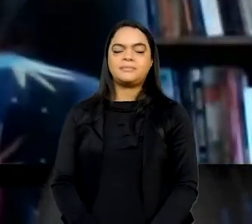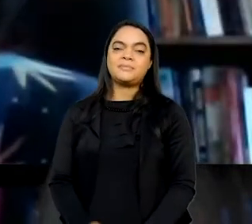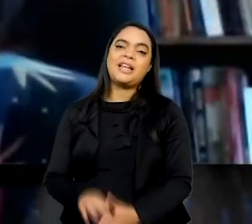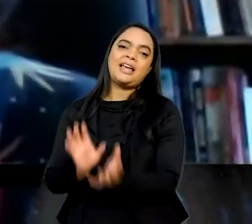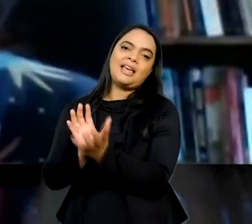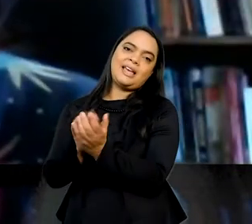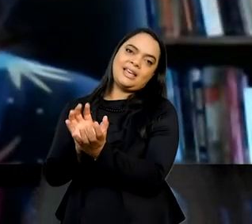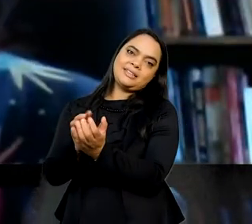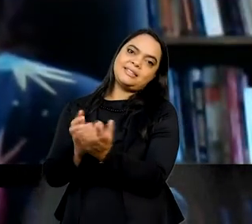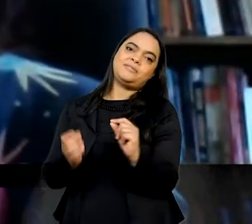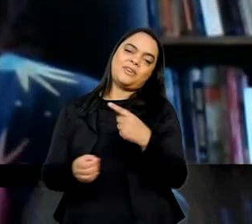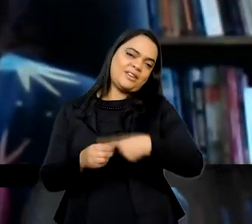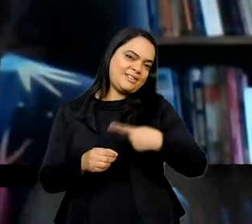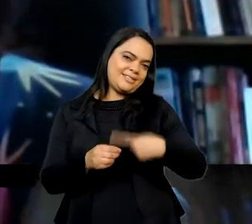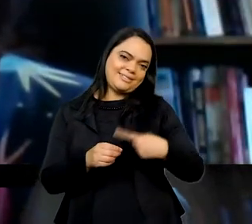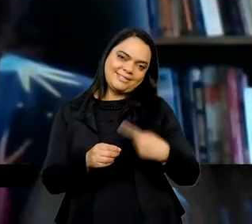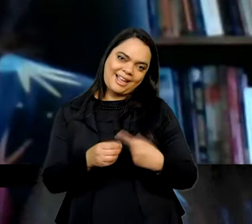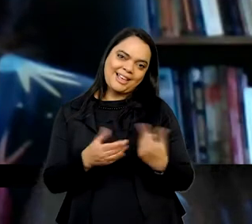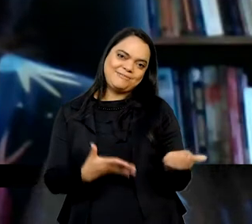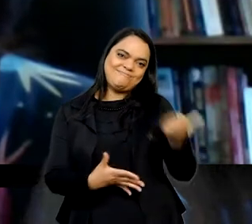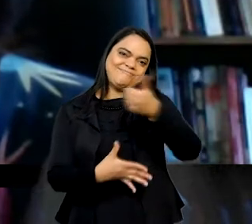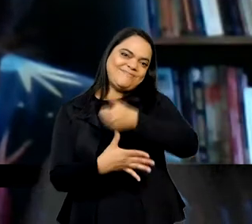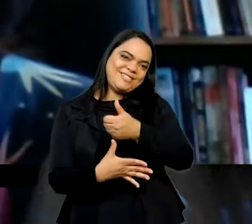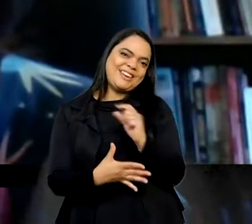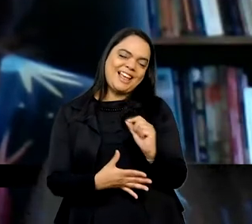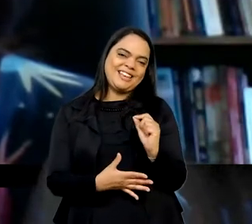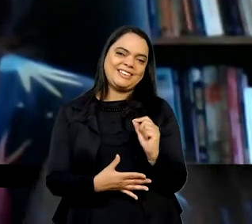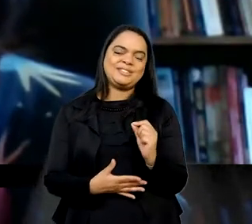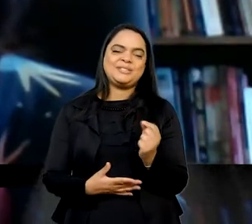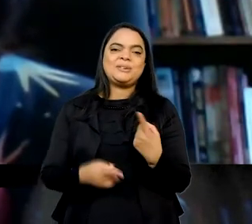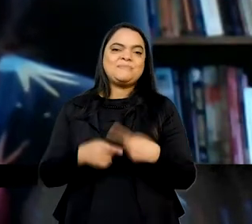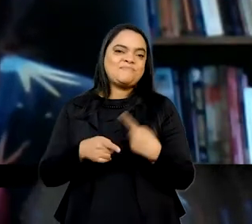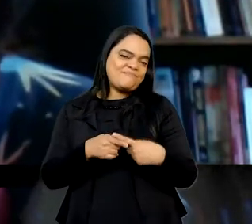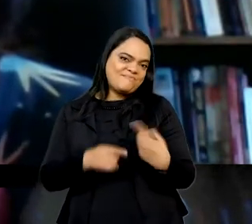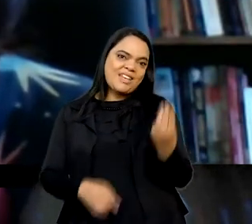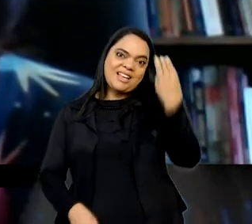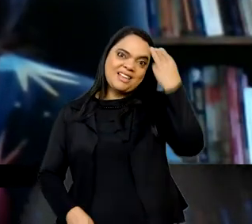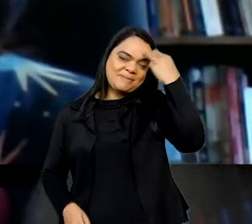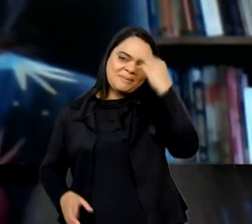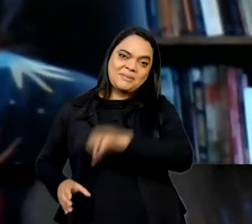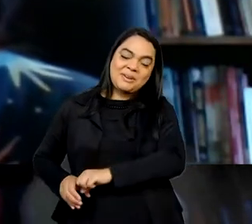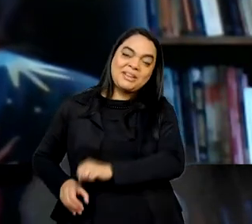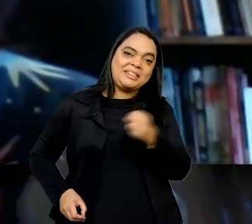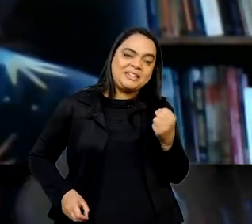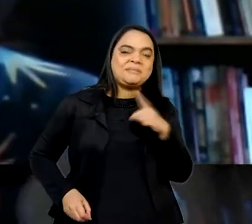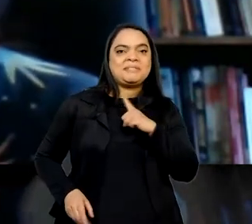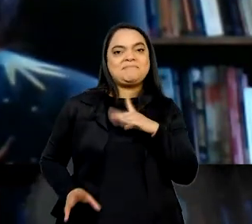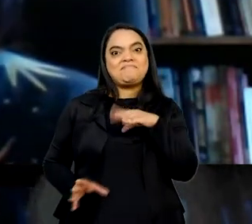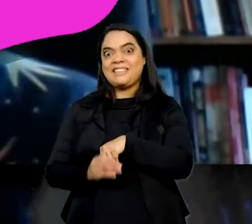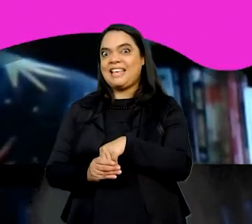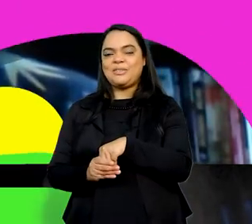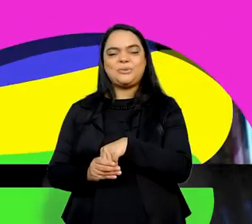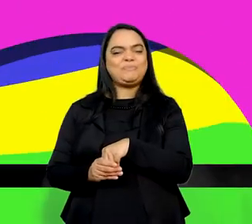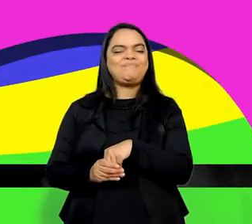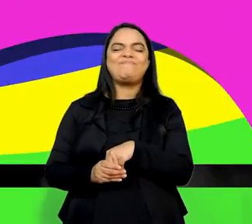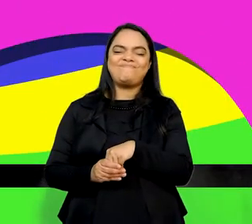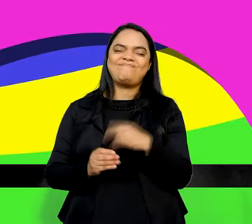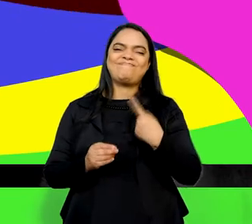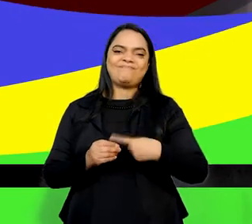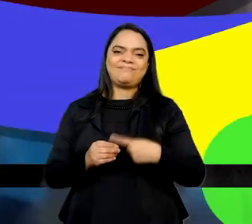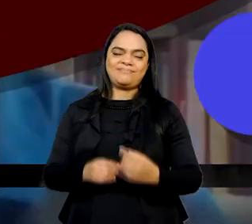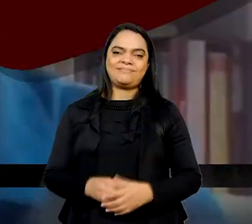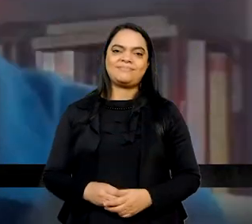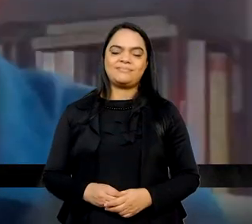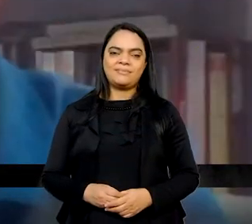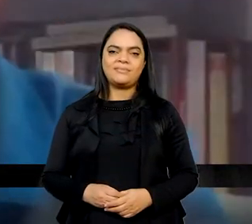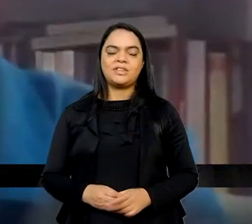uma cidade privilegiada nesse aspecto, né? Porque a memória da independência está ali, né? Nós